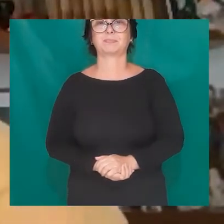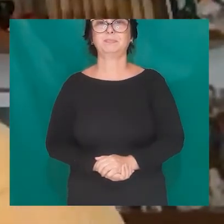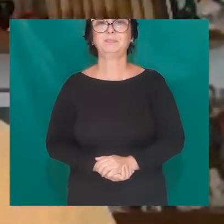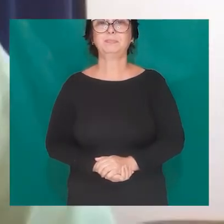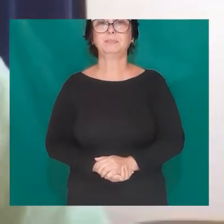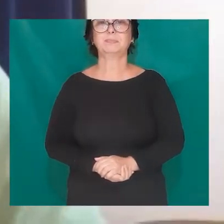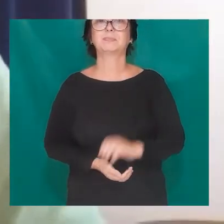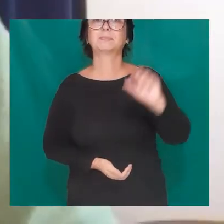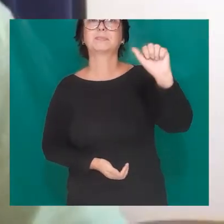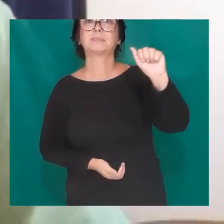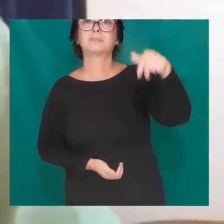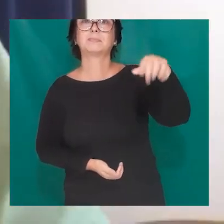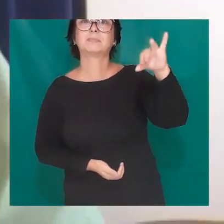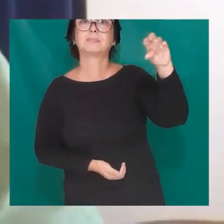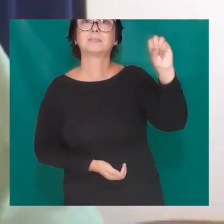Antônio?